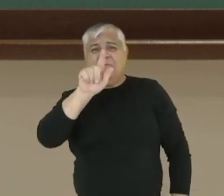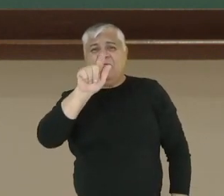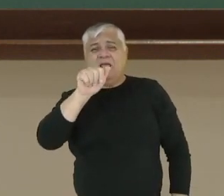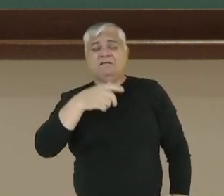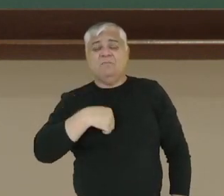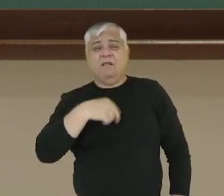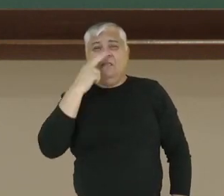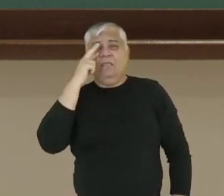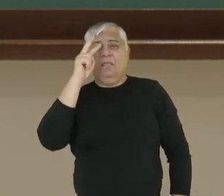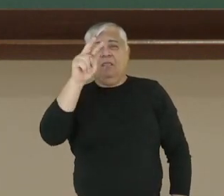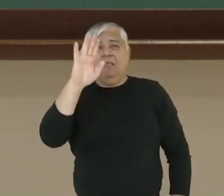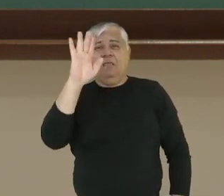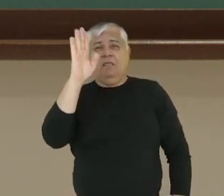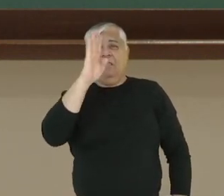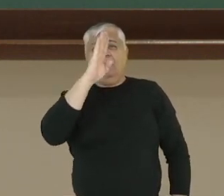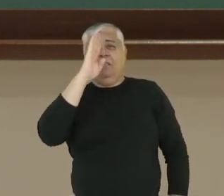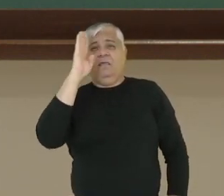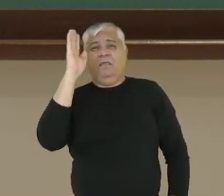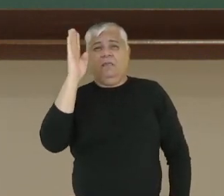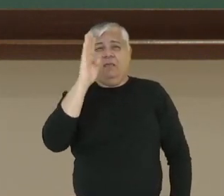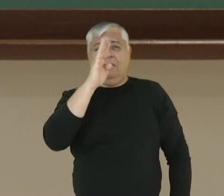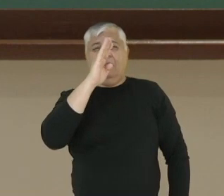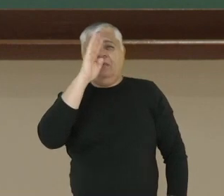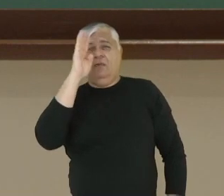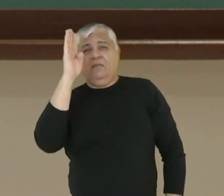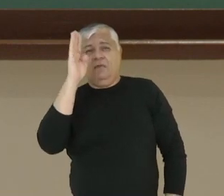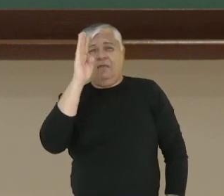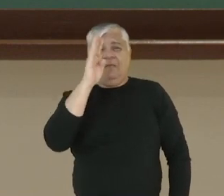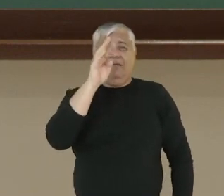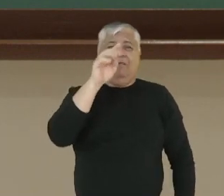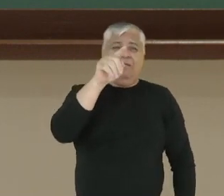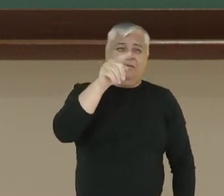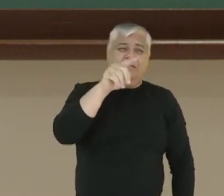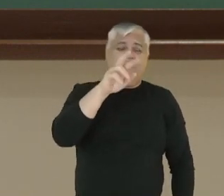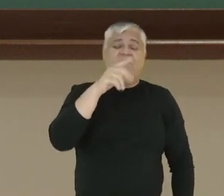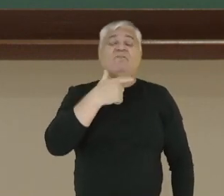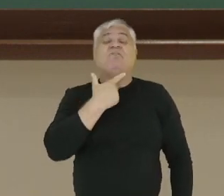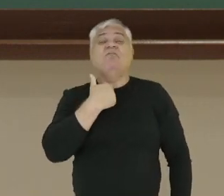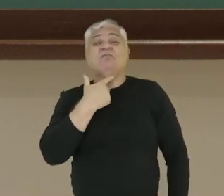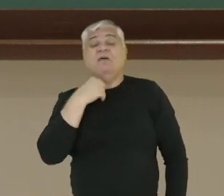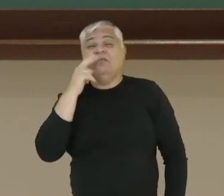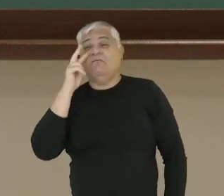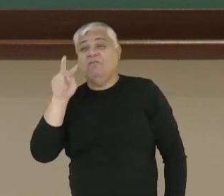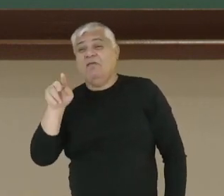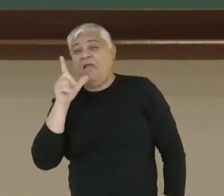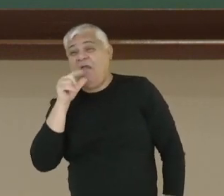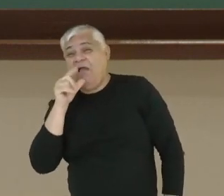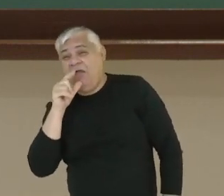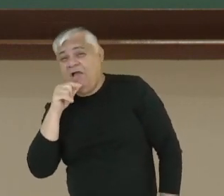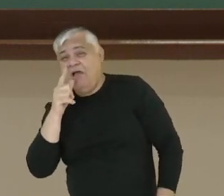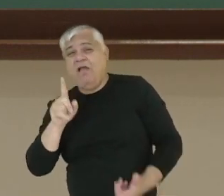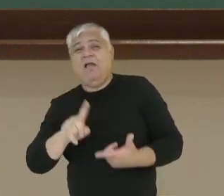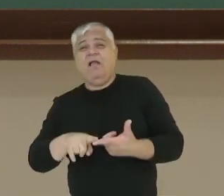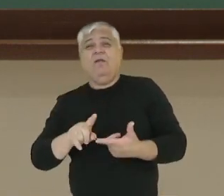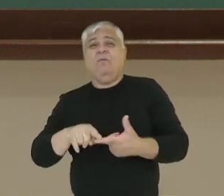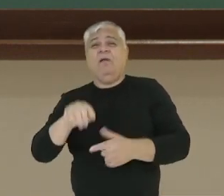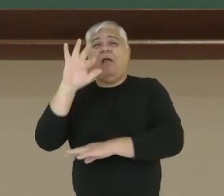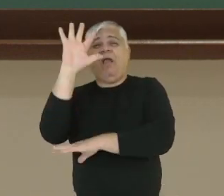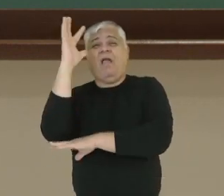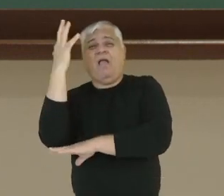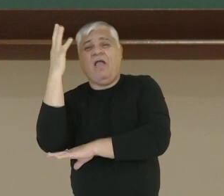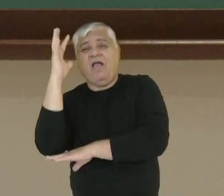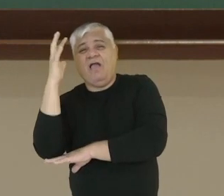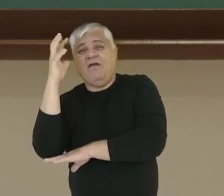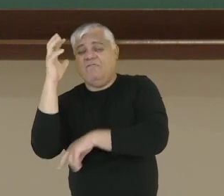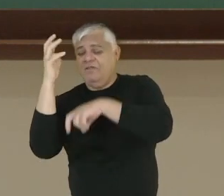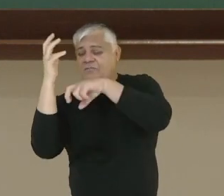deserto veem. Então, eles estão querendo tanto enxergar água, enxergar uma árvore para ter sombra, que